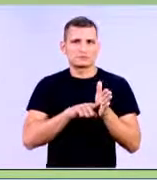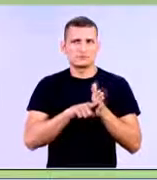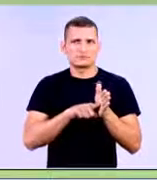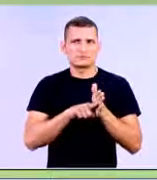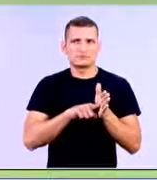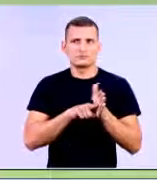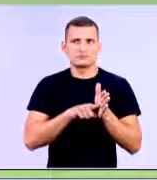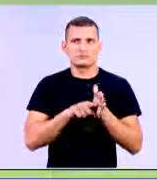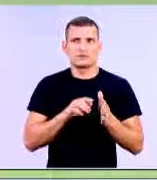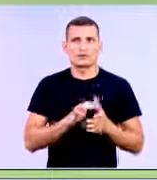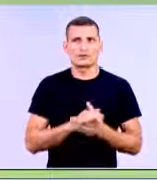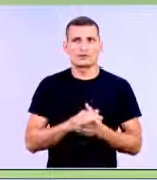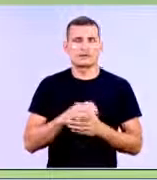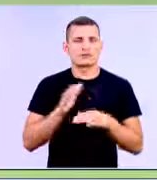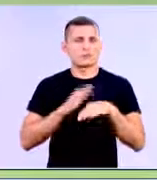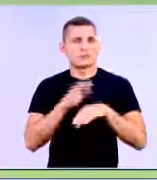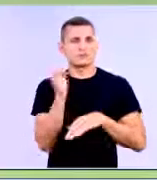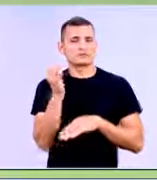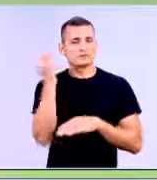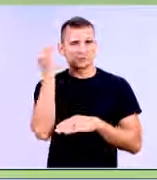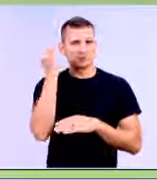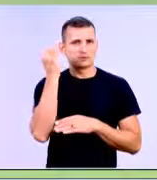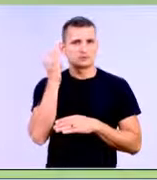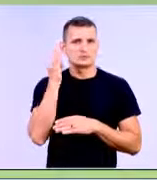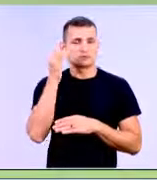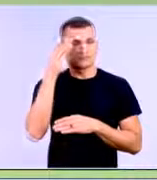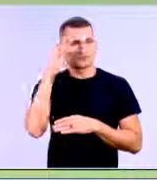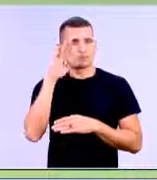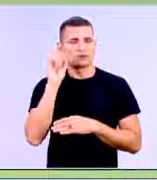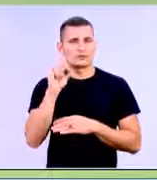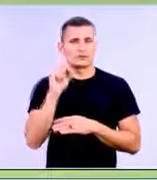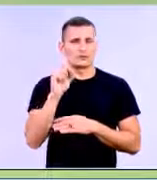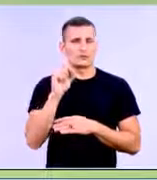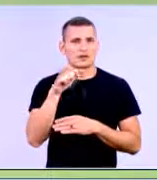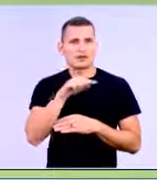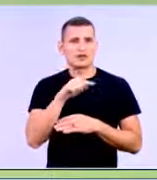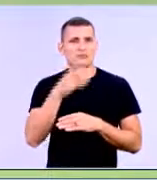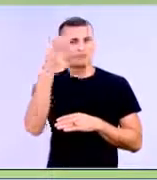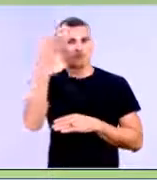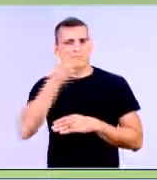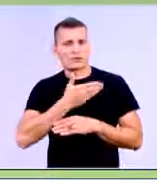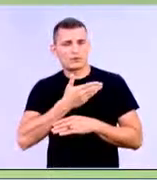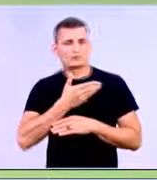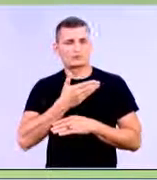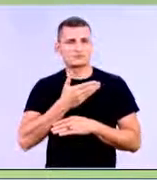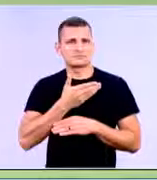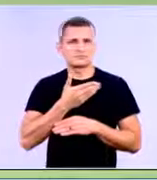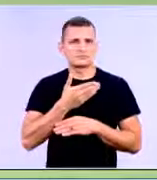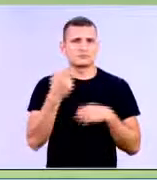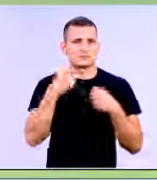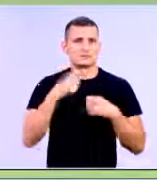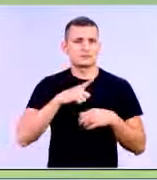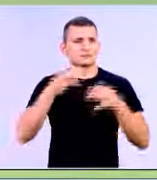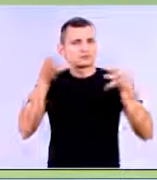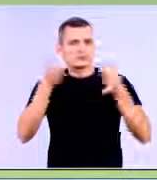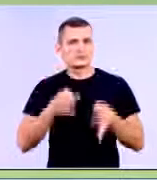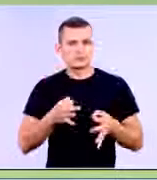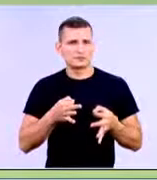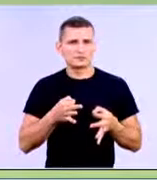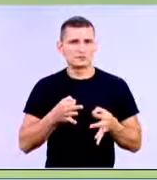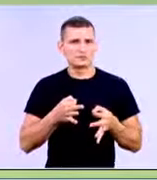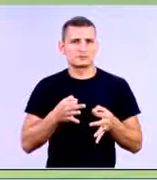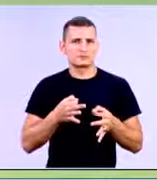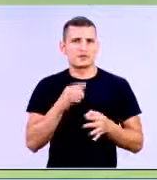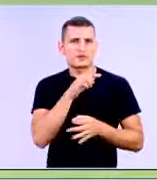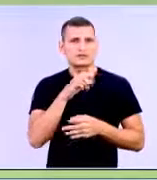grande ponto, o grande boom dela, né, o ponto principal dela é que ela prova, ela comprova, tem certeza de que